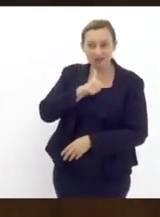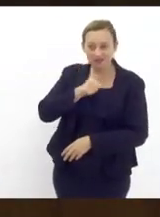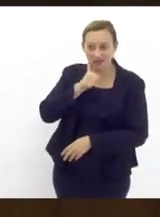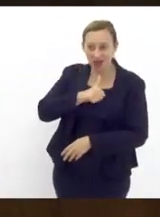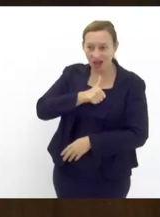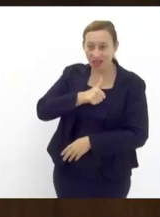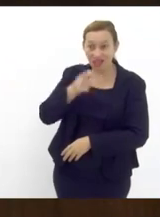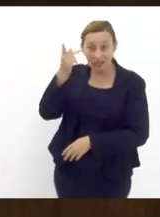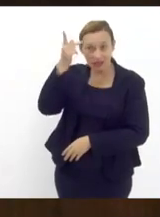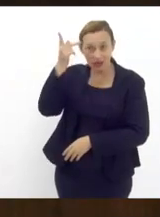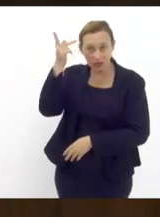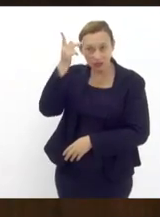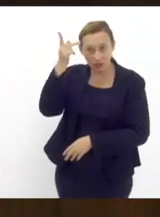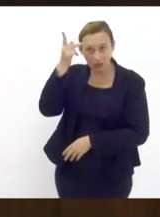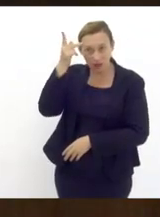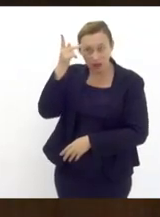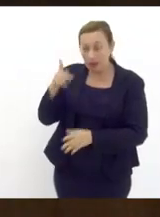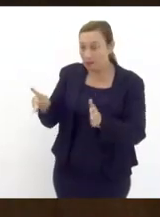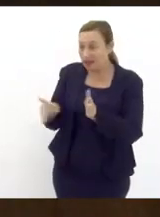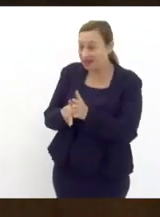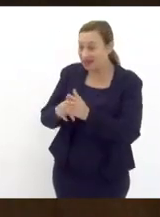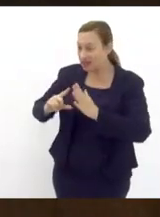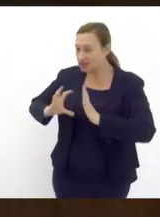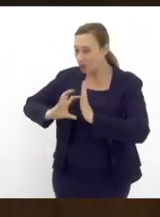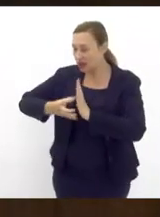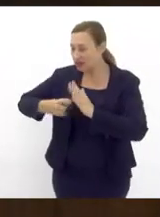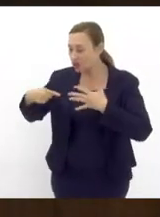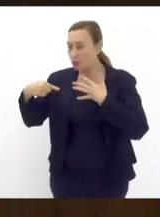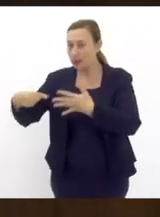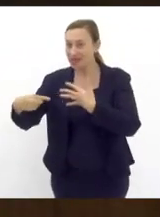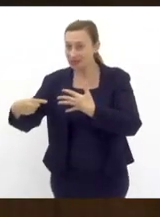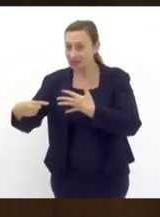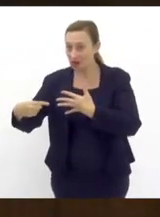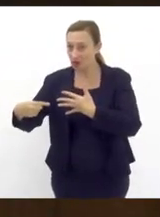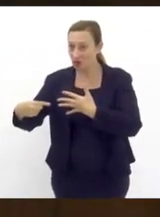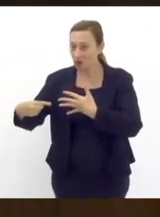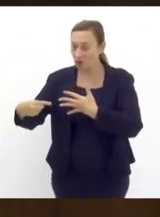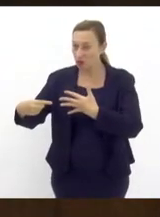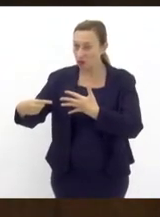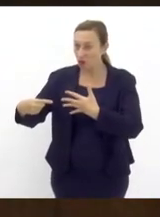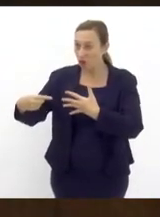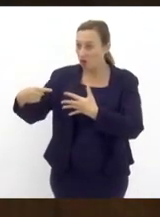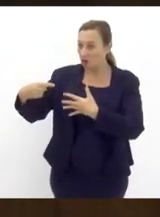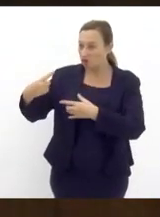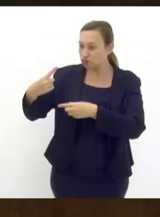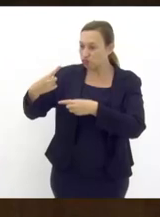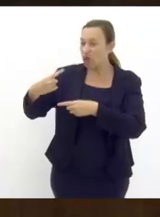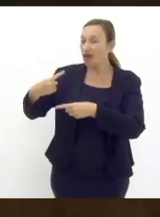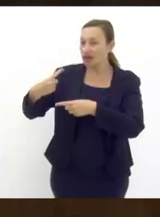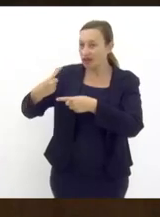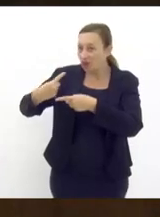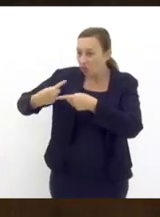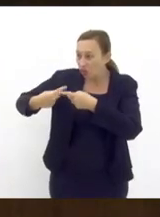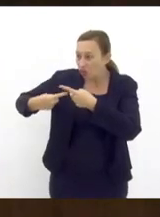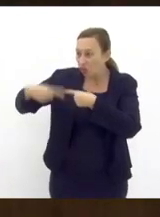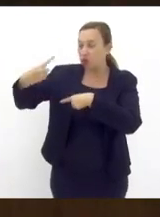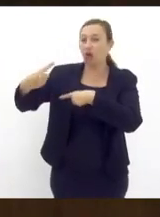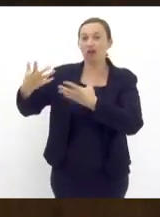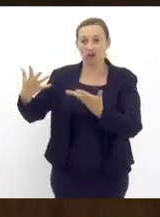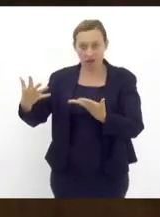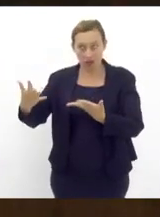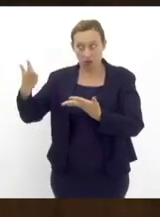em São Paulo era uma deputada do PSOL o que fez com que gerasse comoção entre as deputados da esquerda